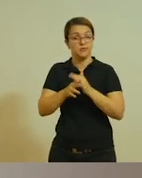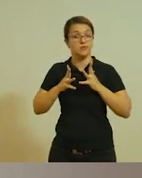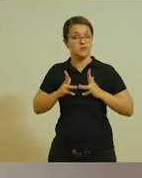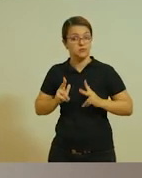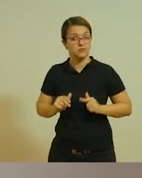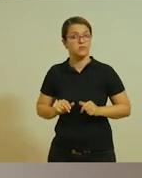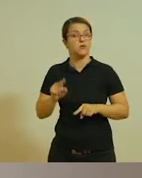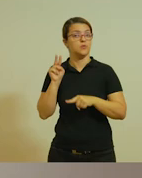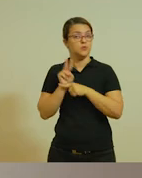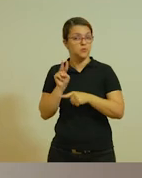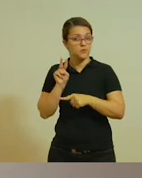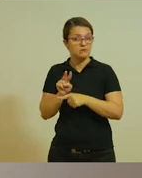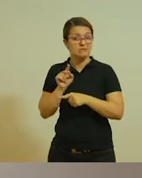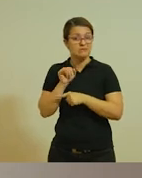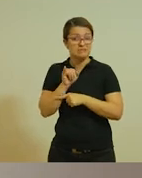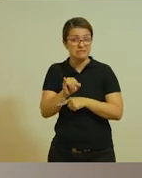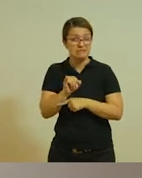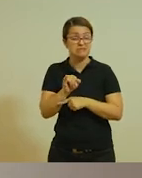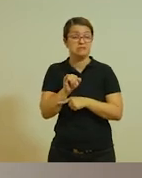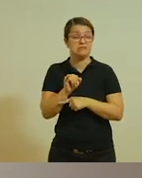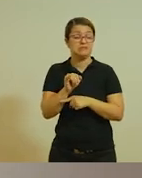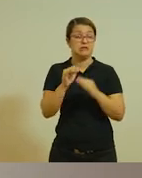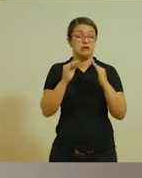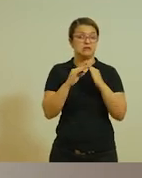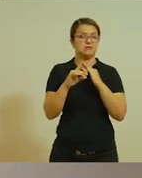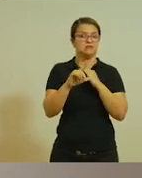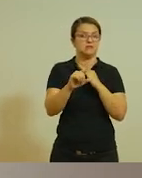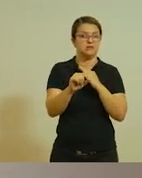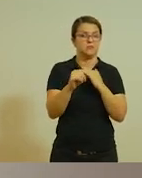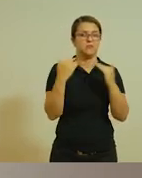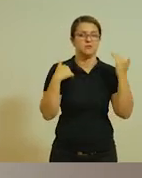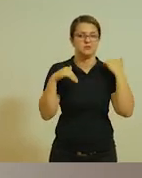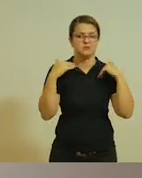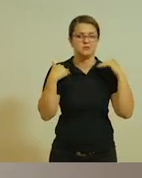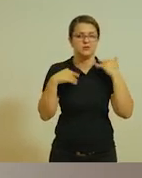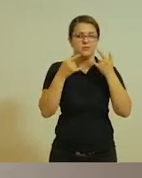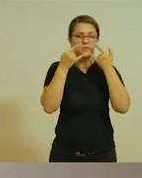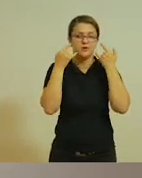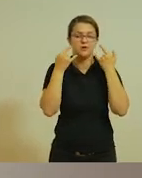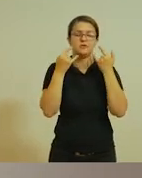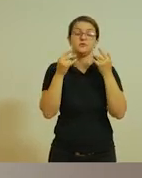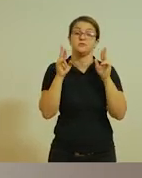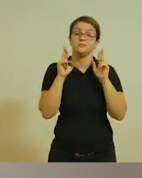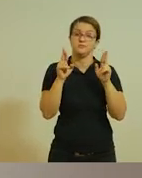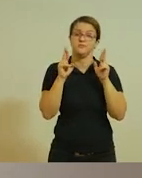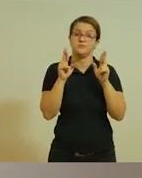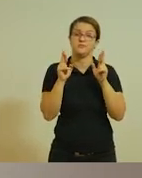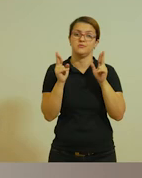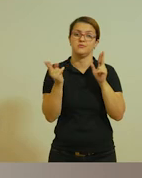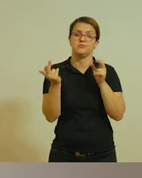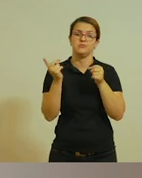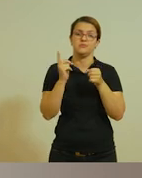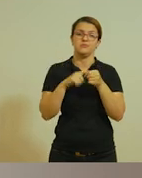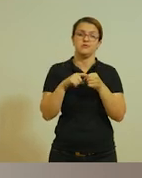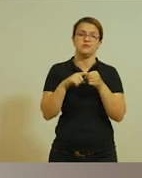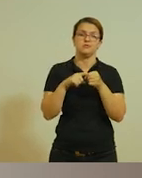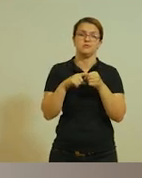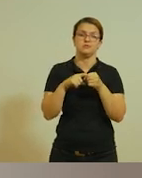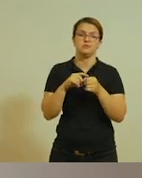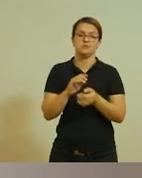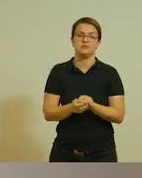mãos, cuidem bem da higiene, tá? Se tiver que sair, máscara, que eu acho que logo, logo a gente vai estar de volta, tá? Com